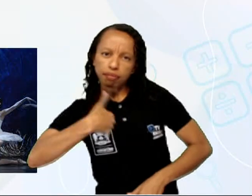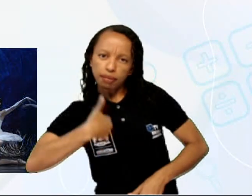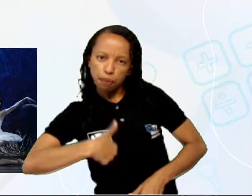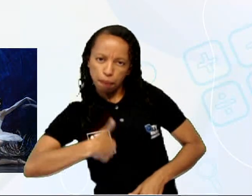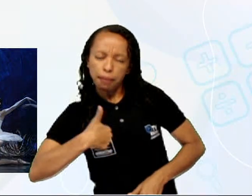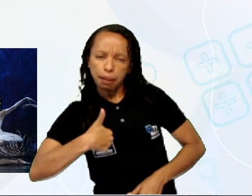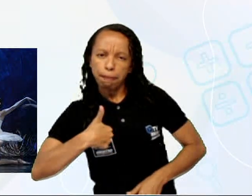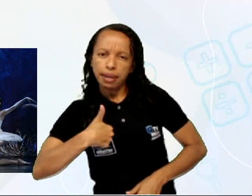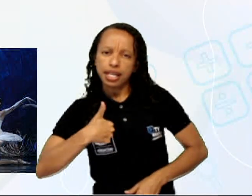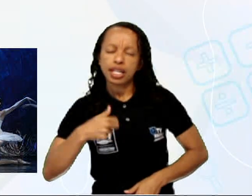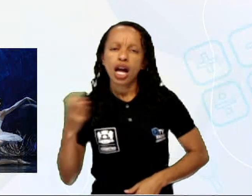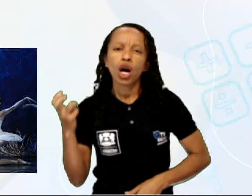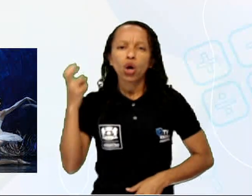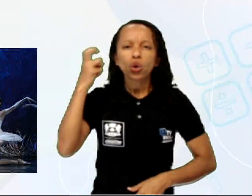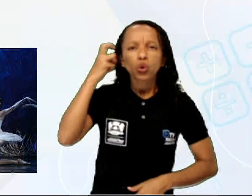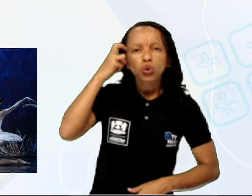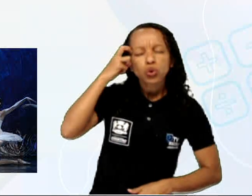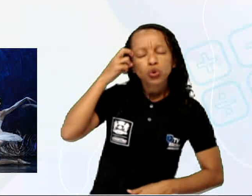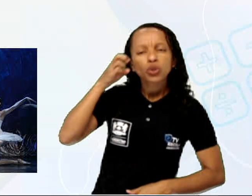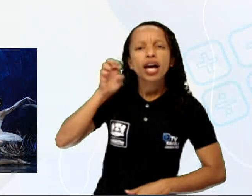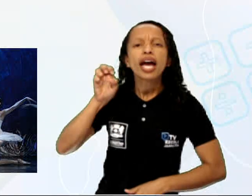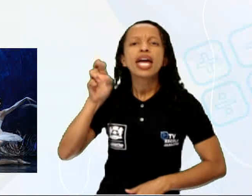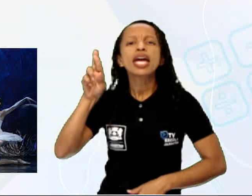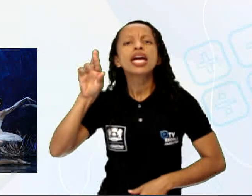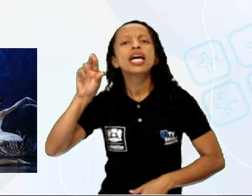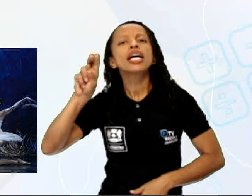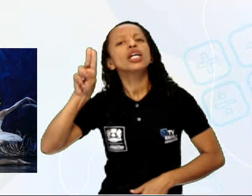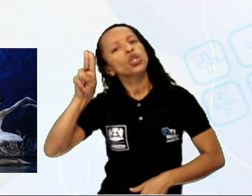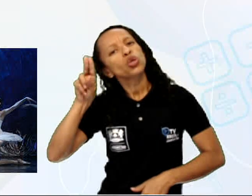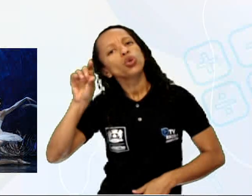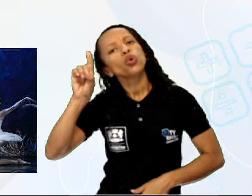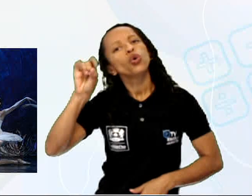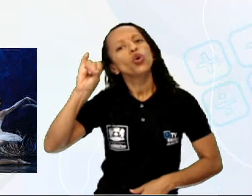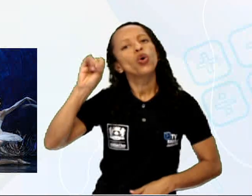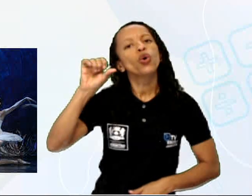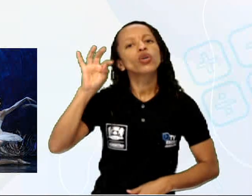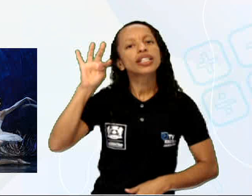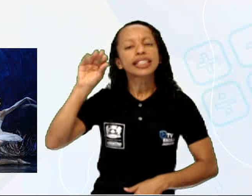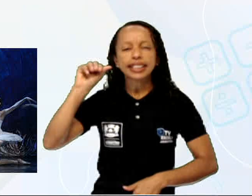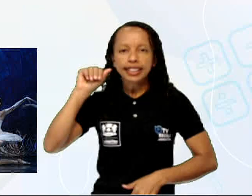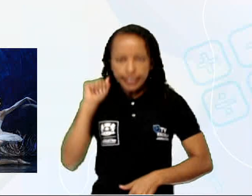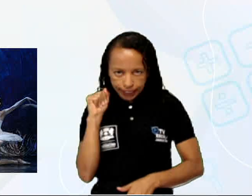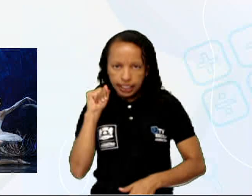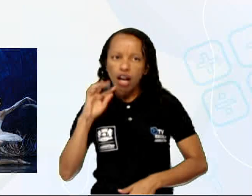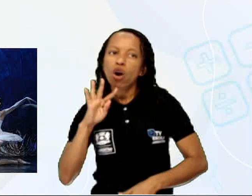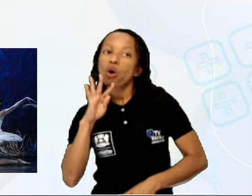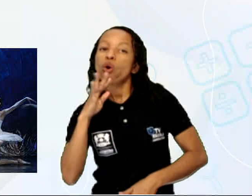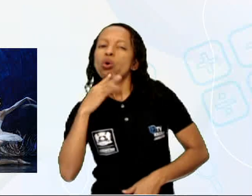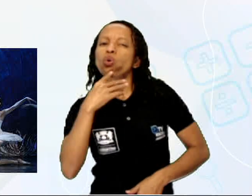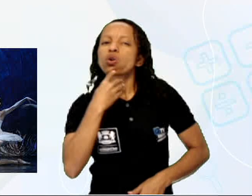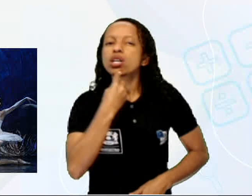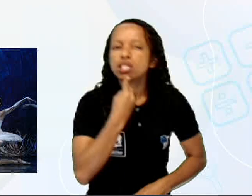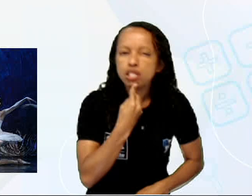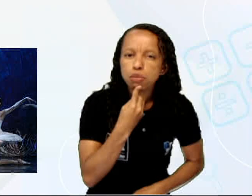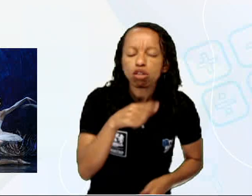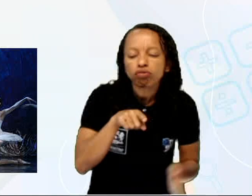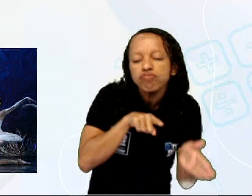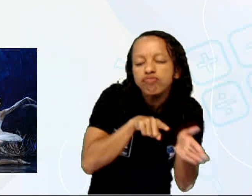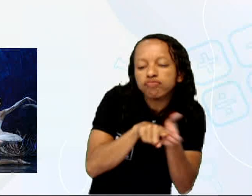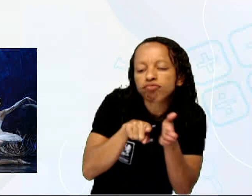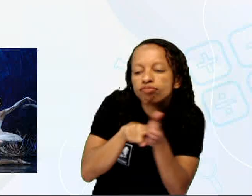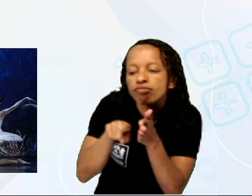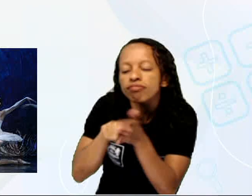né? Ela é resultado do conhecimento adquirido por meio da pesquisa e do estudo nos mais diferentes campos.